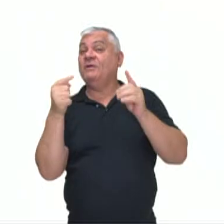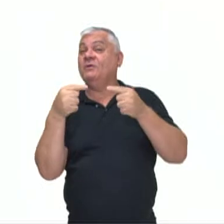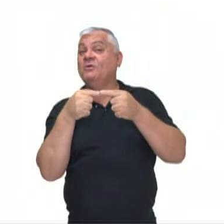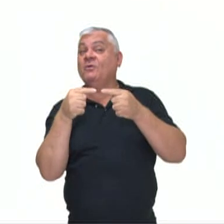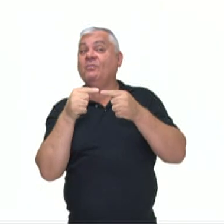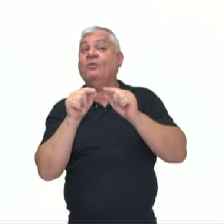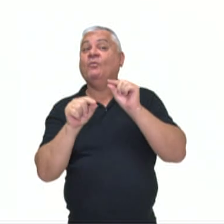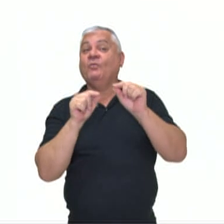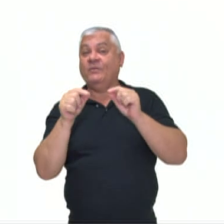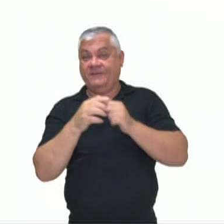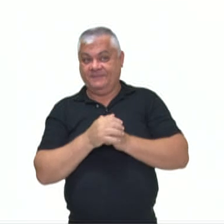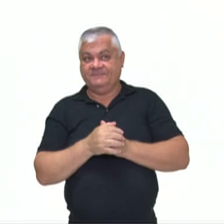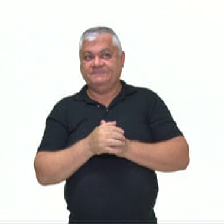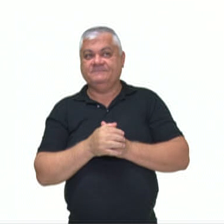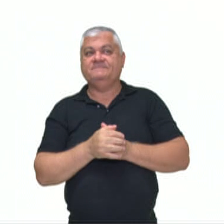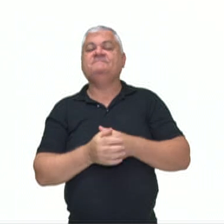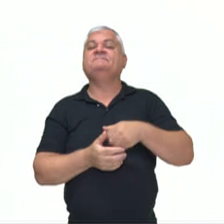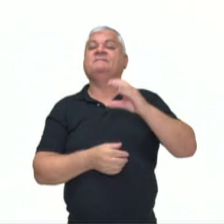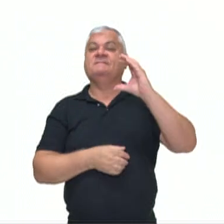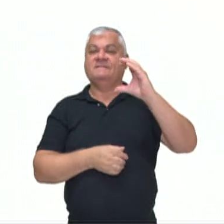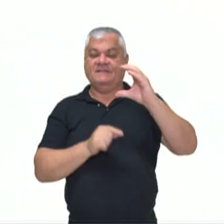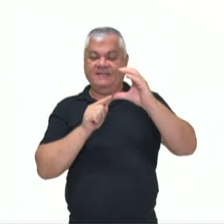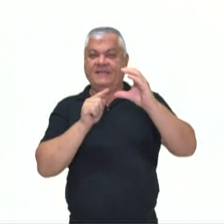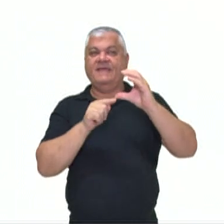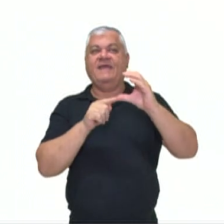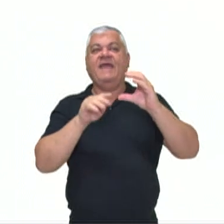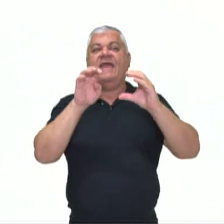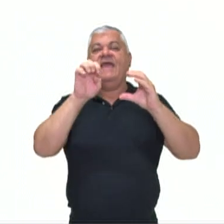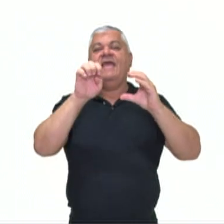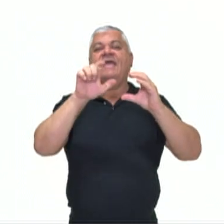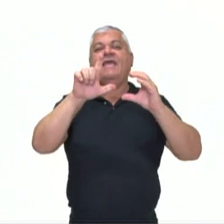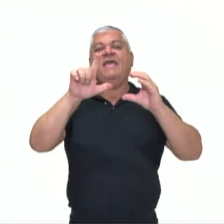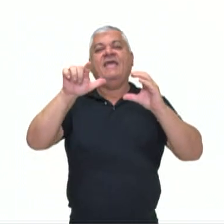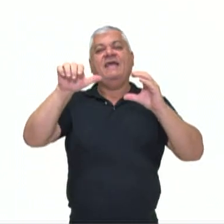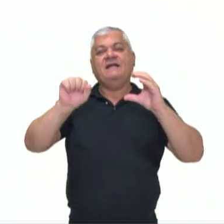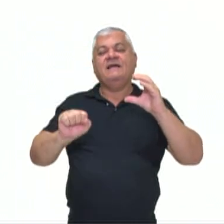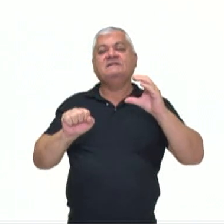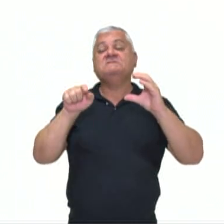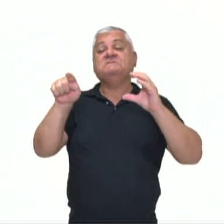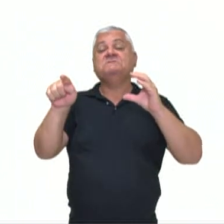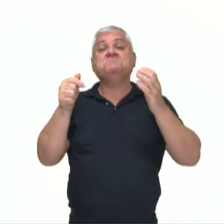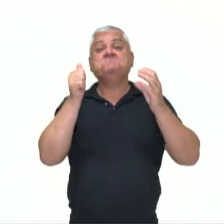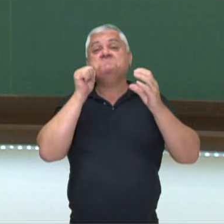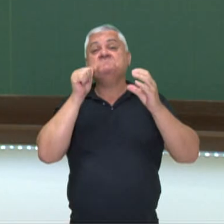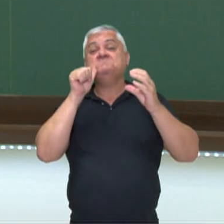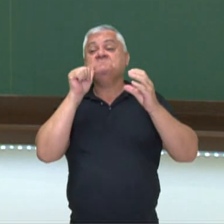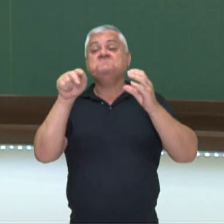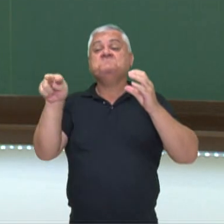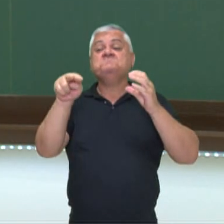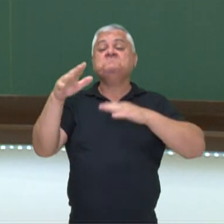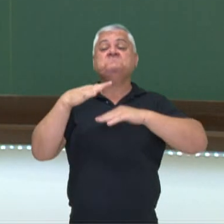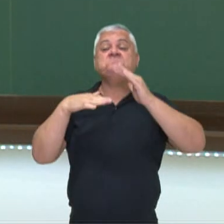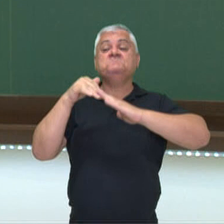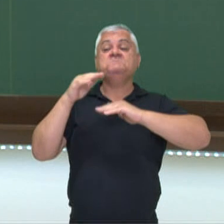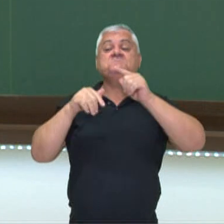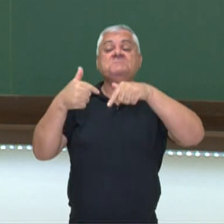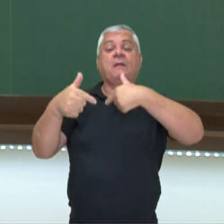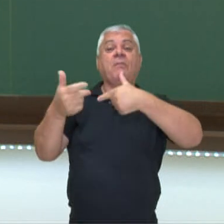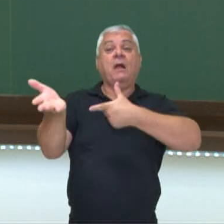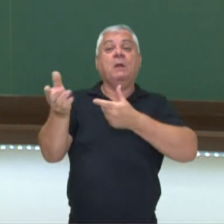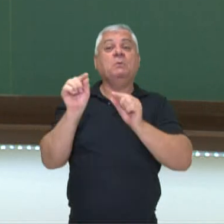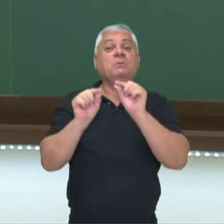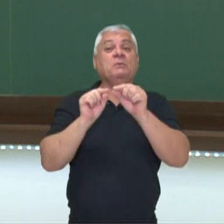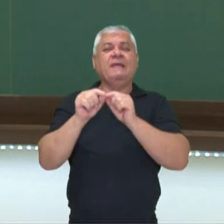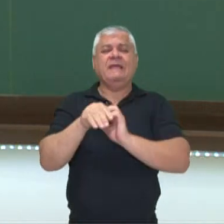Eu vou substituir por qual sujeito? Letra C, elas estão fazendo um trabalho manual, quer dizer que elas estão fazendo um trabalho manual.